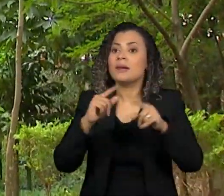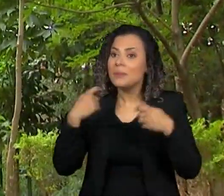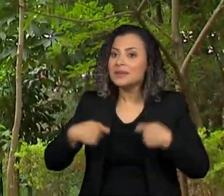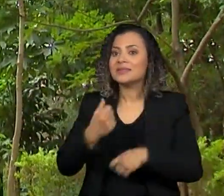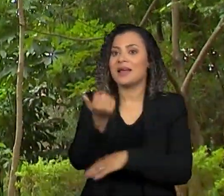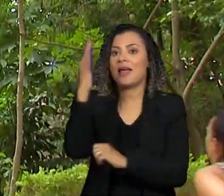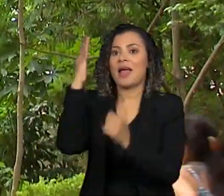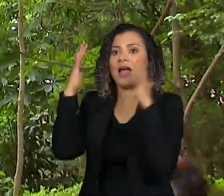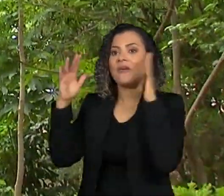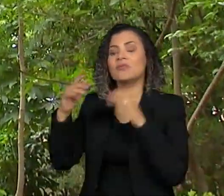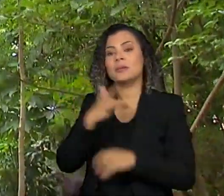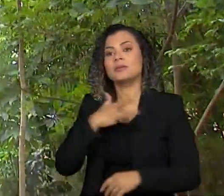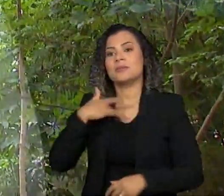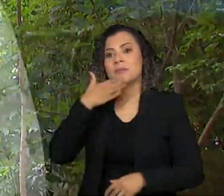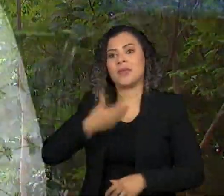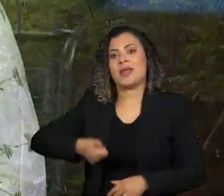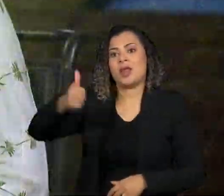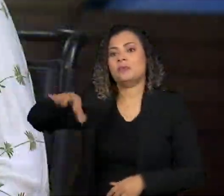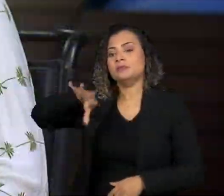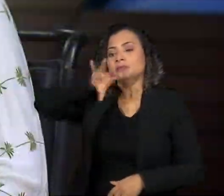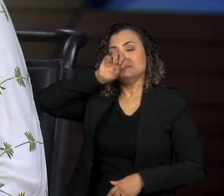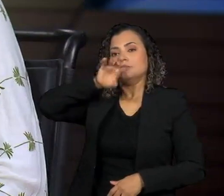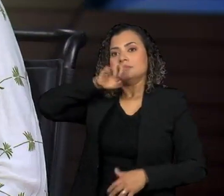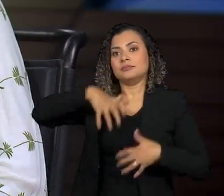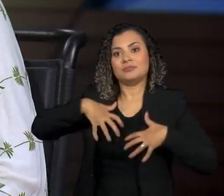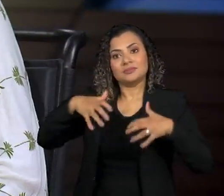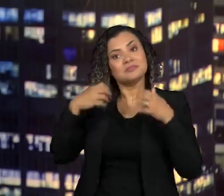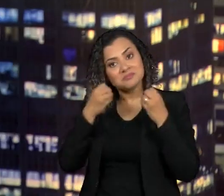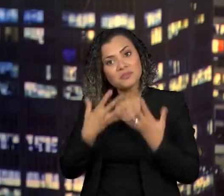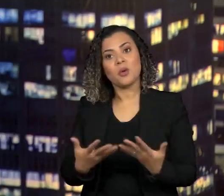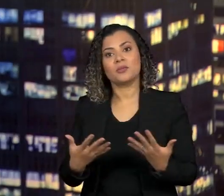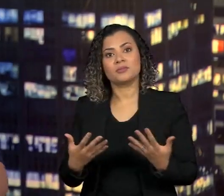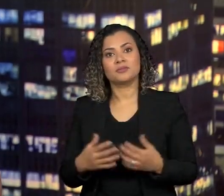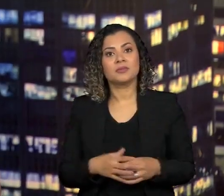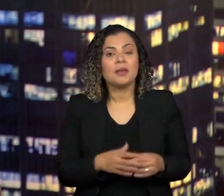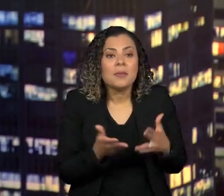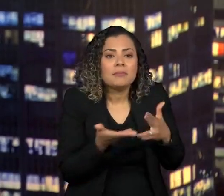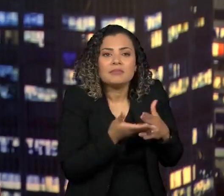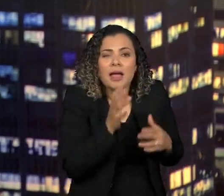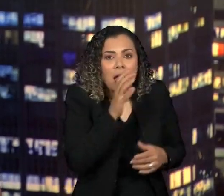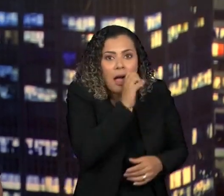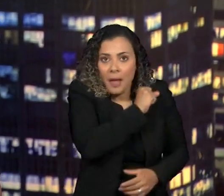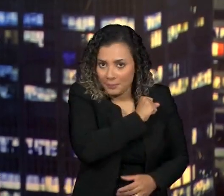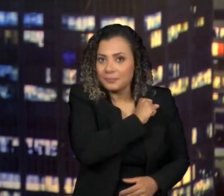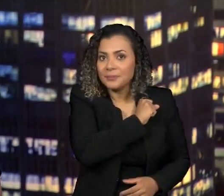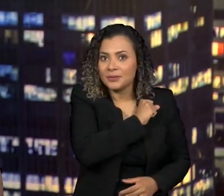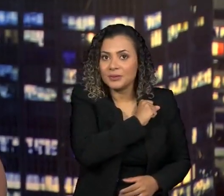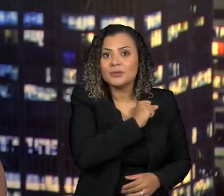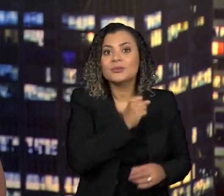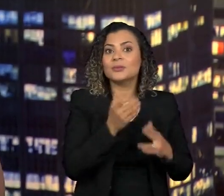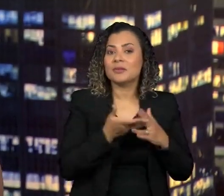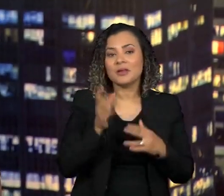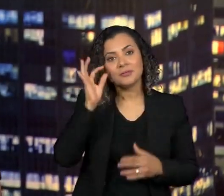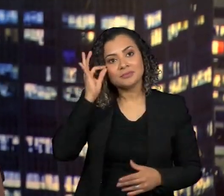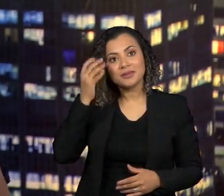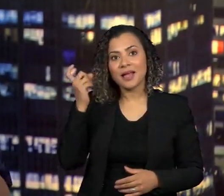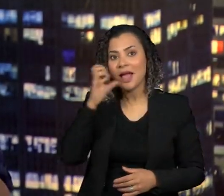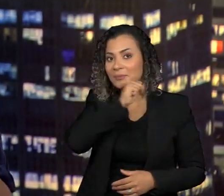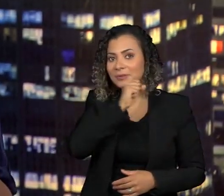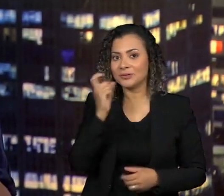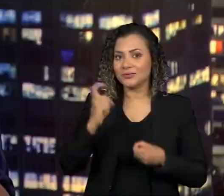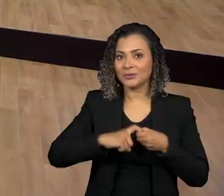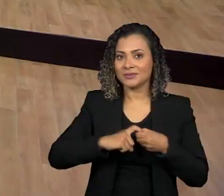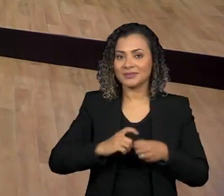melhoria até da saúde. E lá tem essa possibilidade. Vou precisar fazer uma pausinha aqui rápida para chamar o intervalo e a gente volta já.